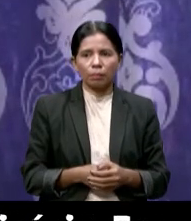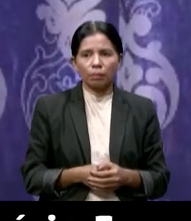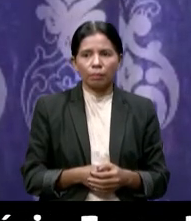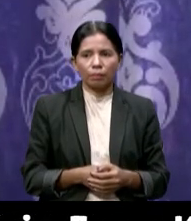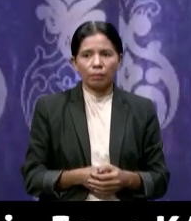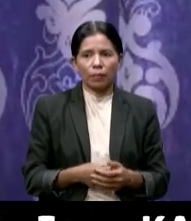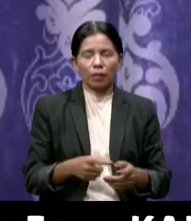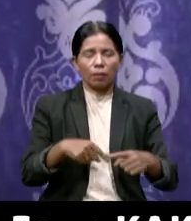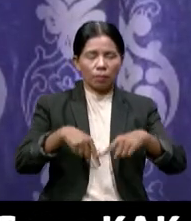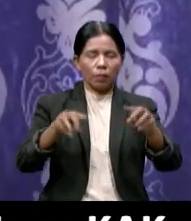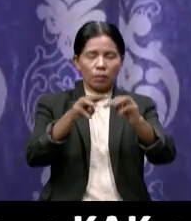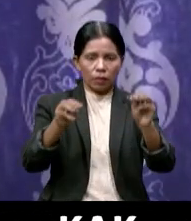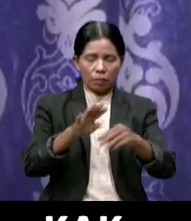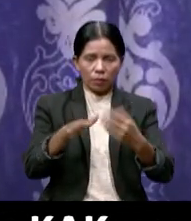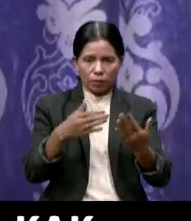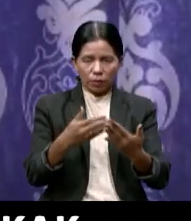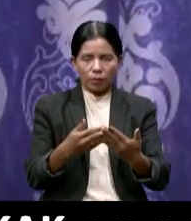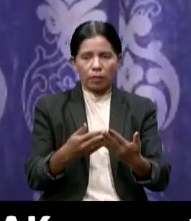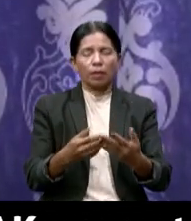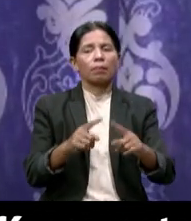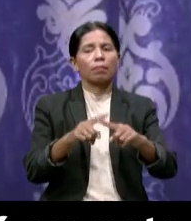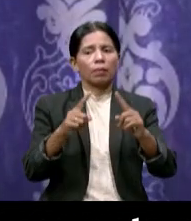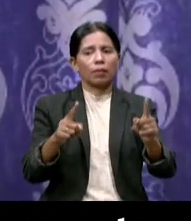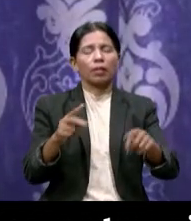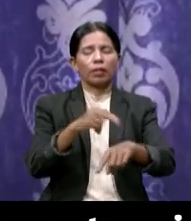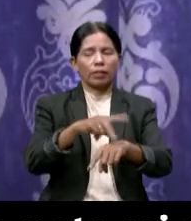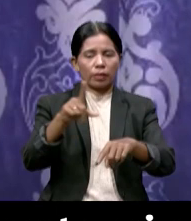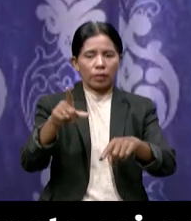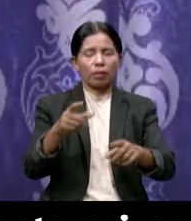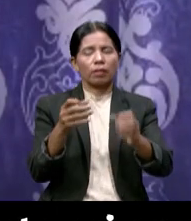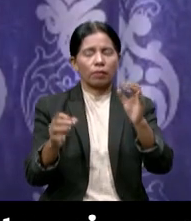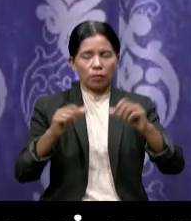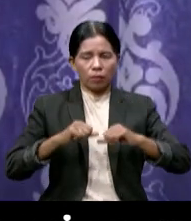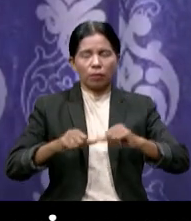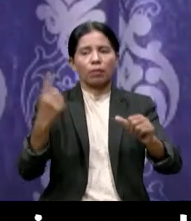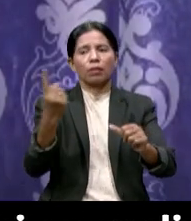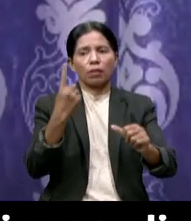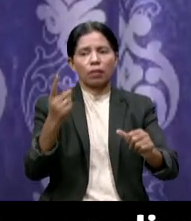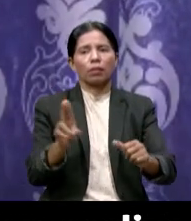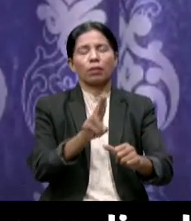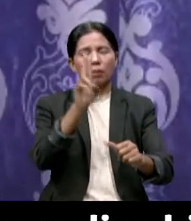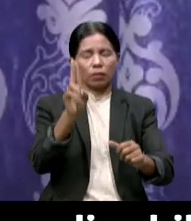mas a município suspensão, mas bem, para nacional, cara, lá na fatia, bem, mas